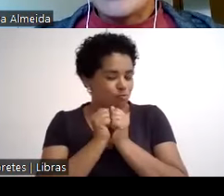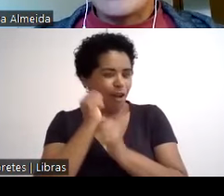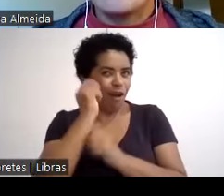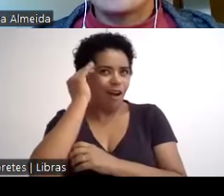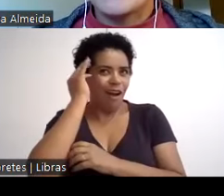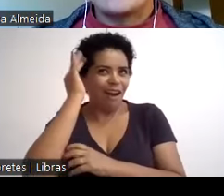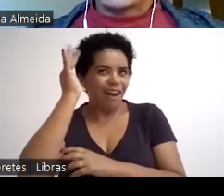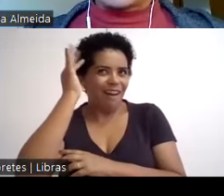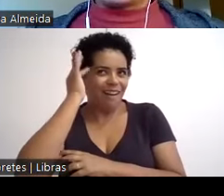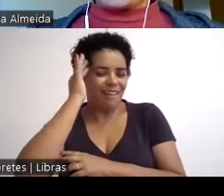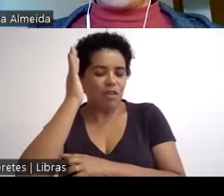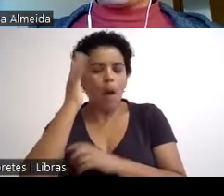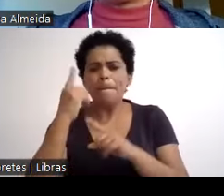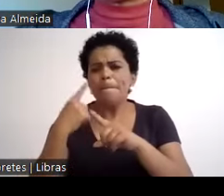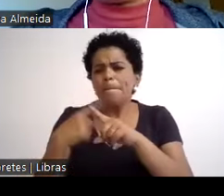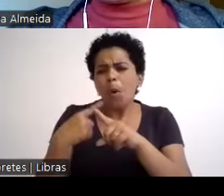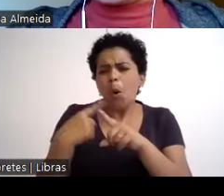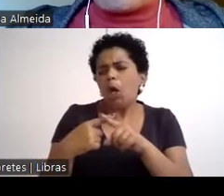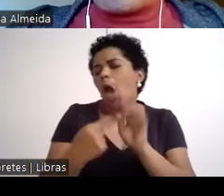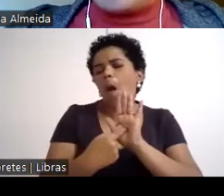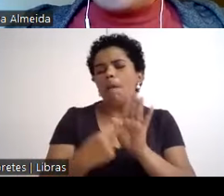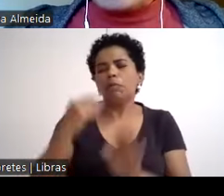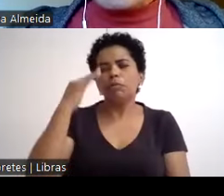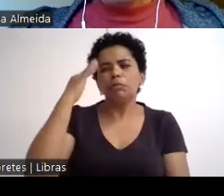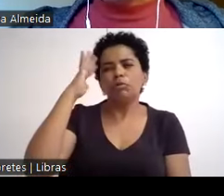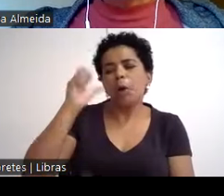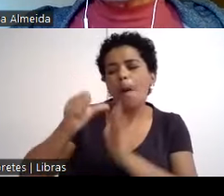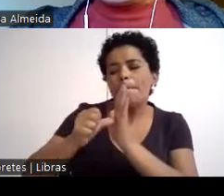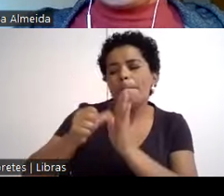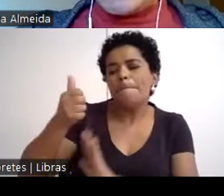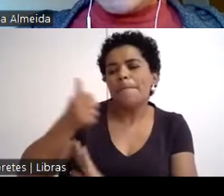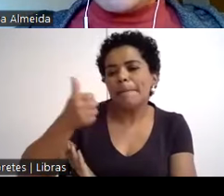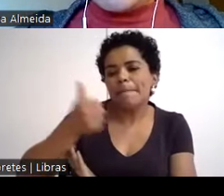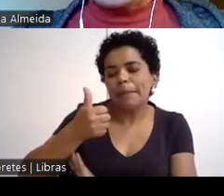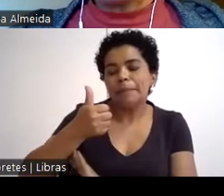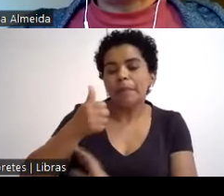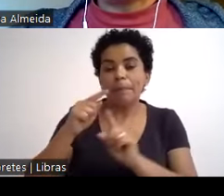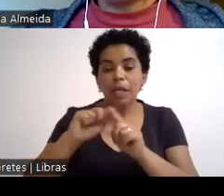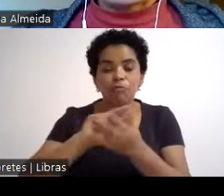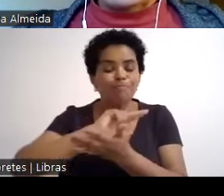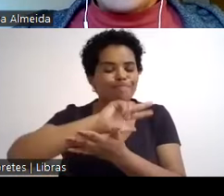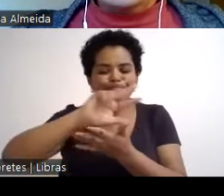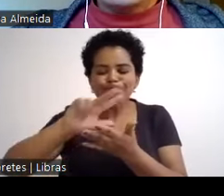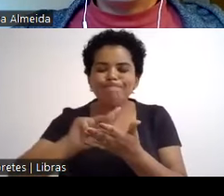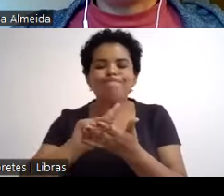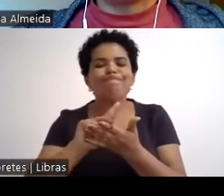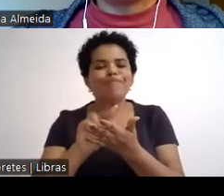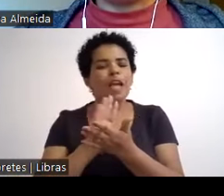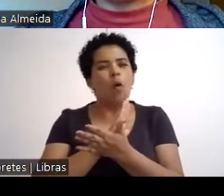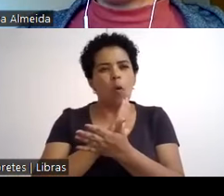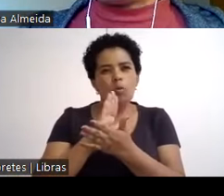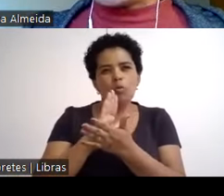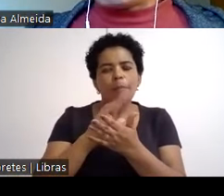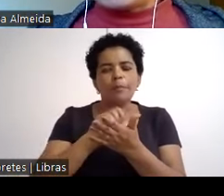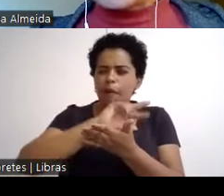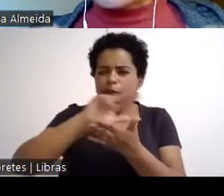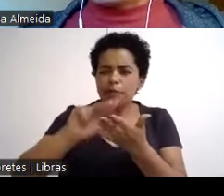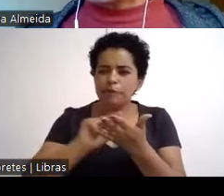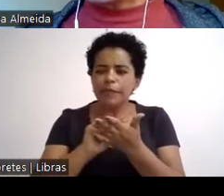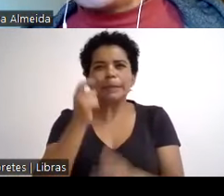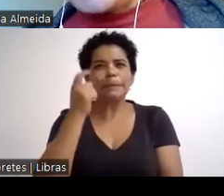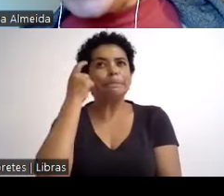por que eu trago o sonho como a primeira etapa? Muitas vezes, quando se pensa,